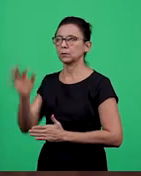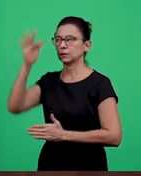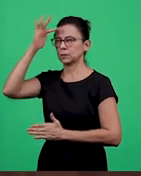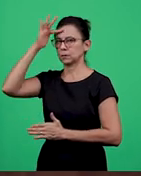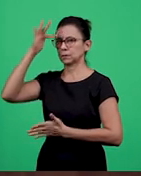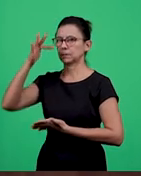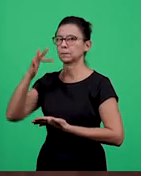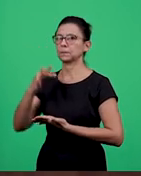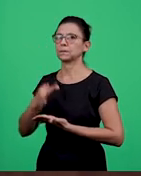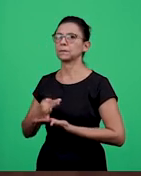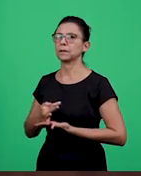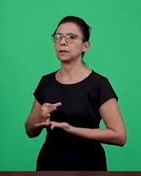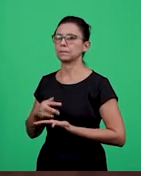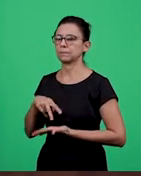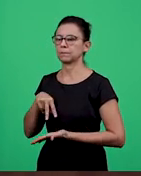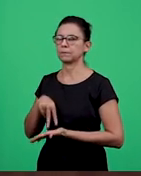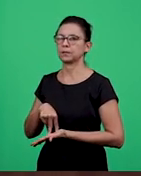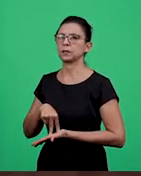na fé.